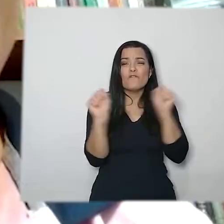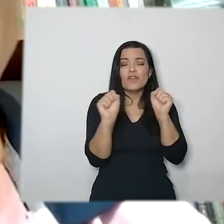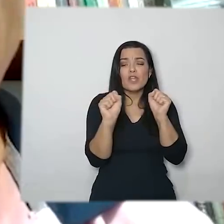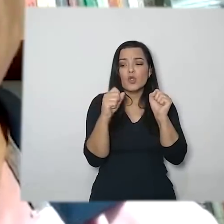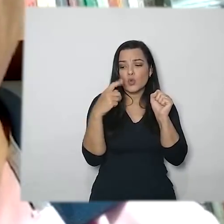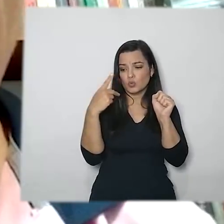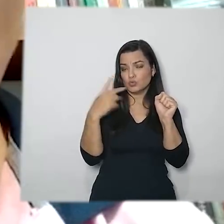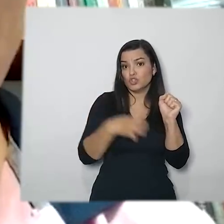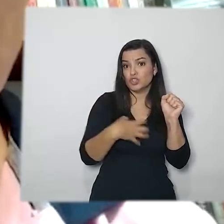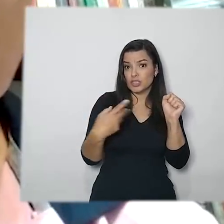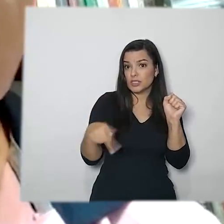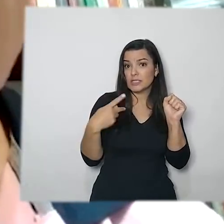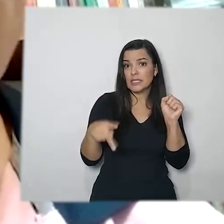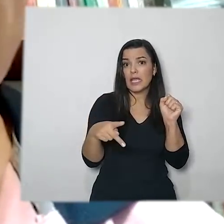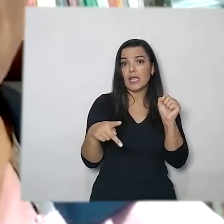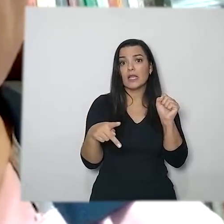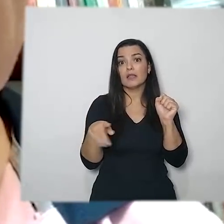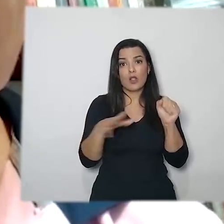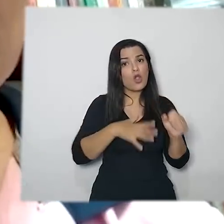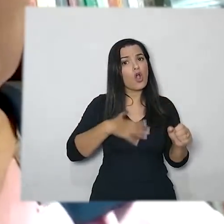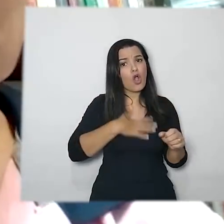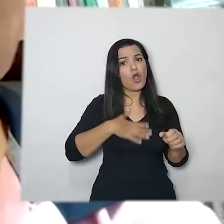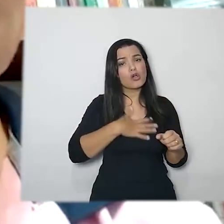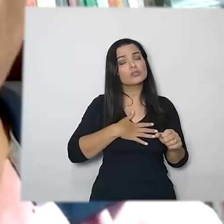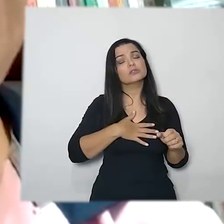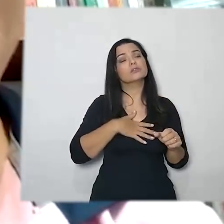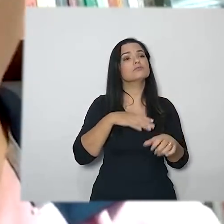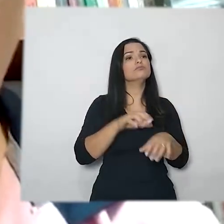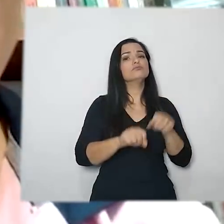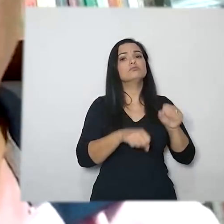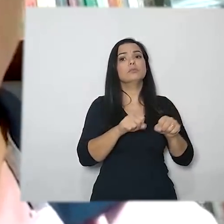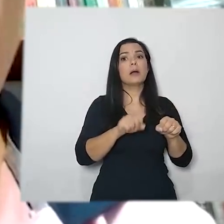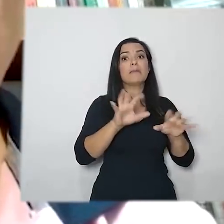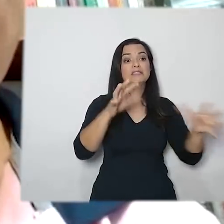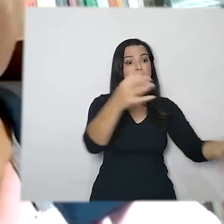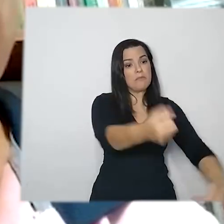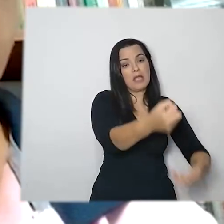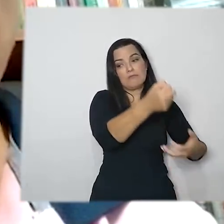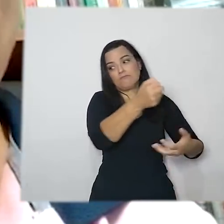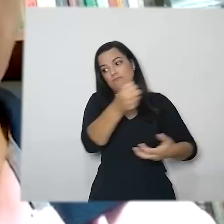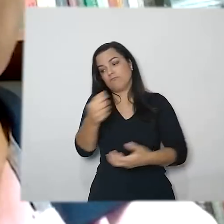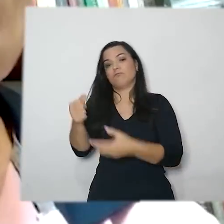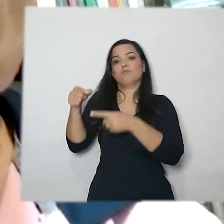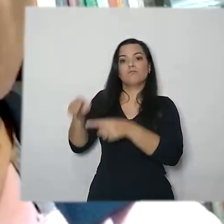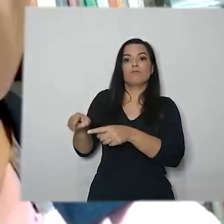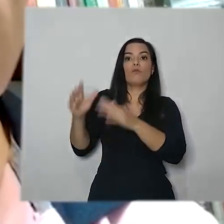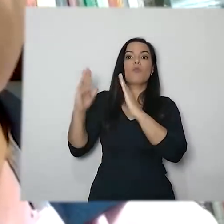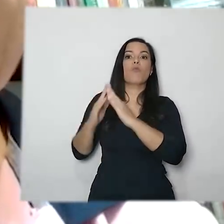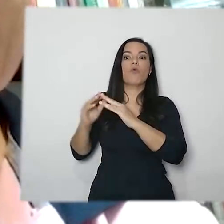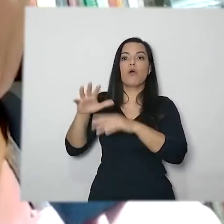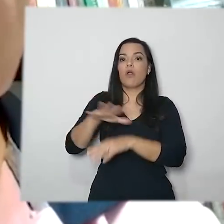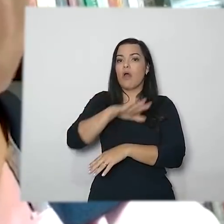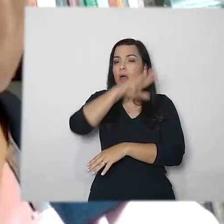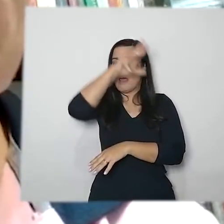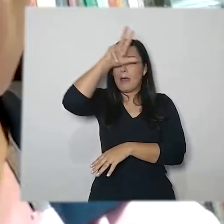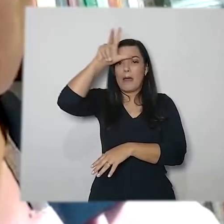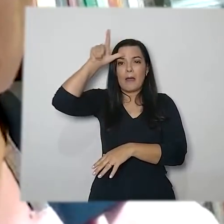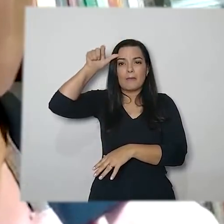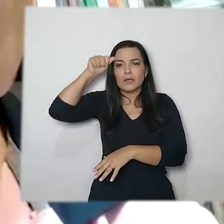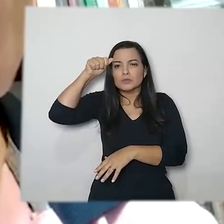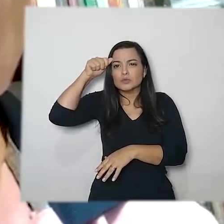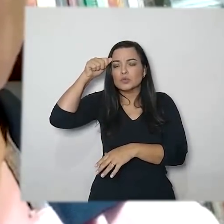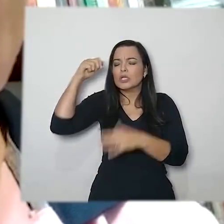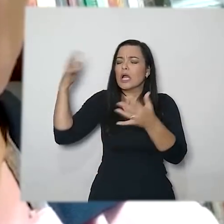lugar cheio de gelo, bem frio, e levar esse urso polar para morar, por exemplo, na Amazônia, que é quente